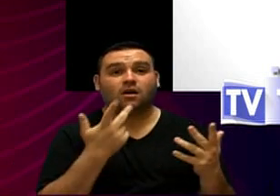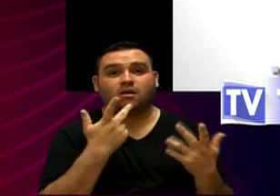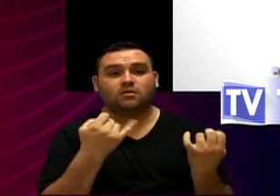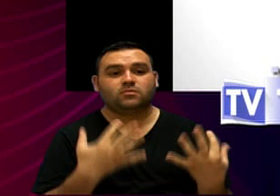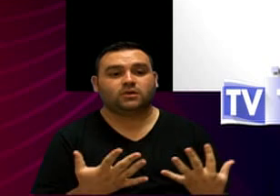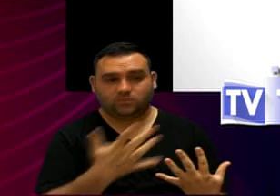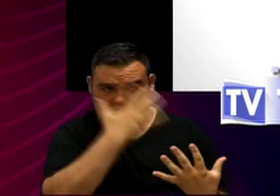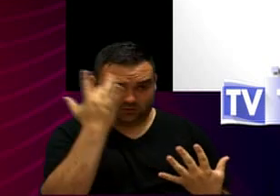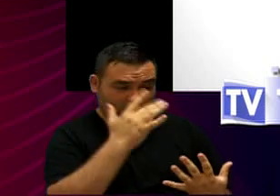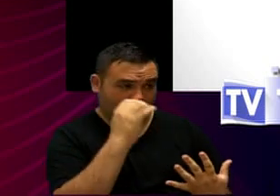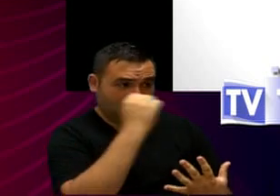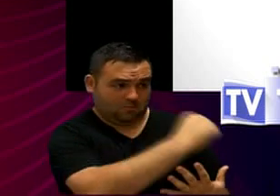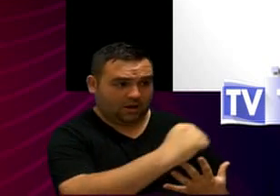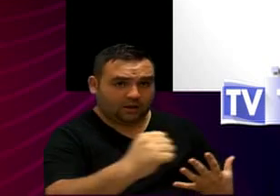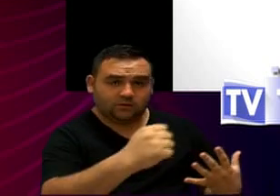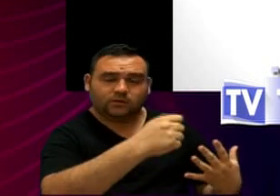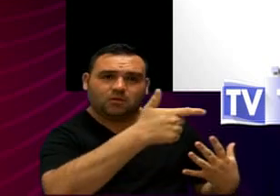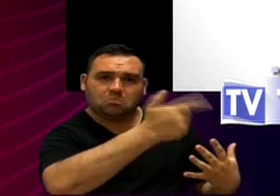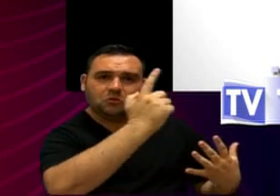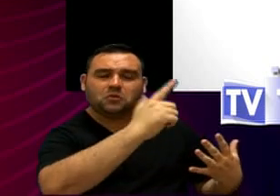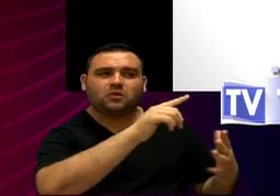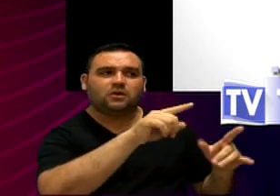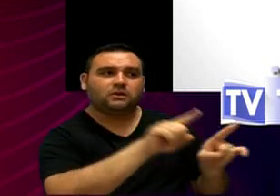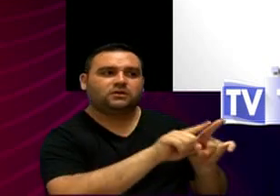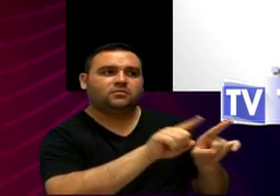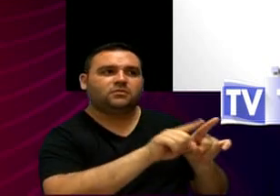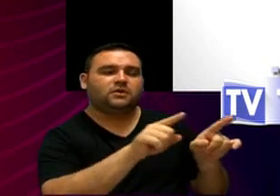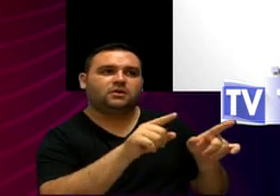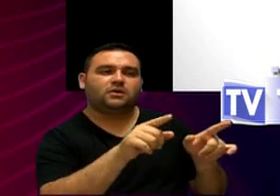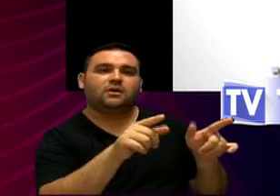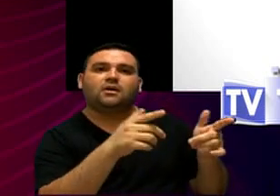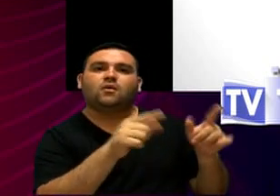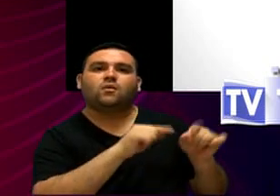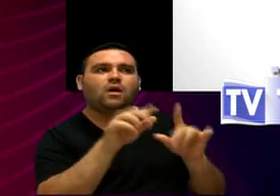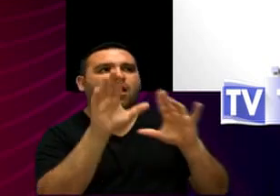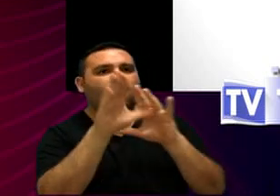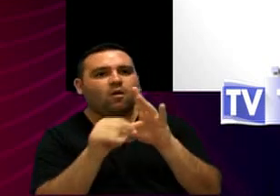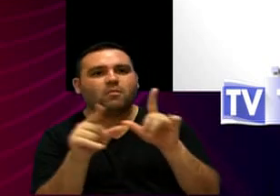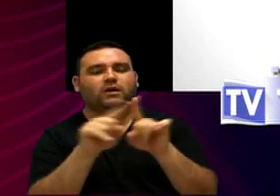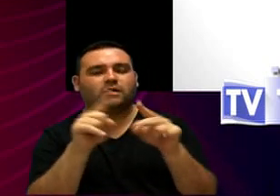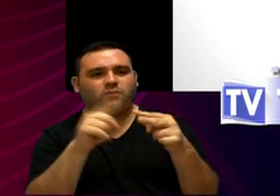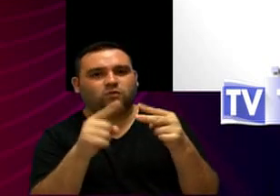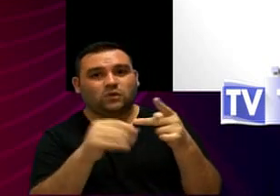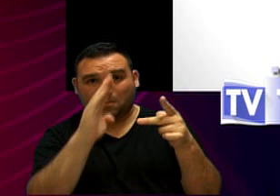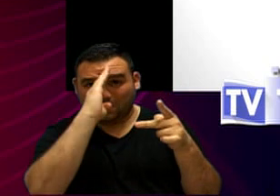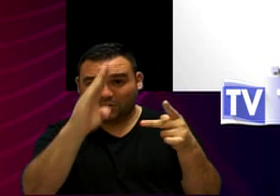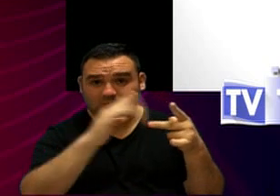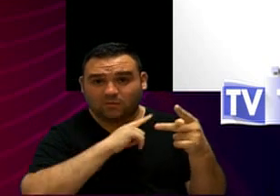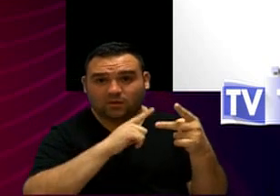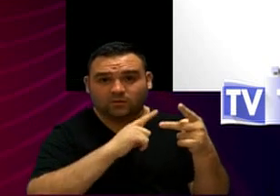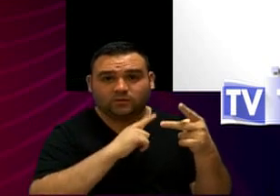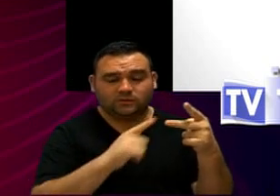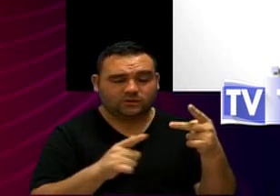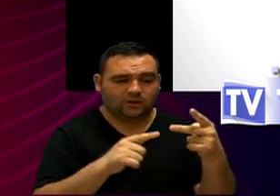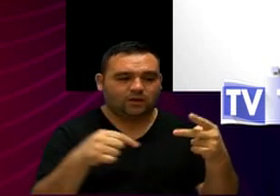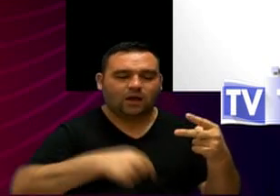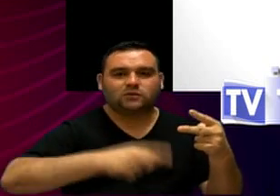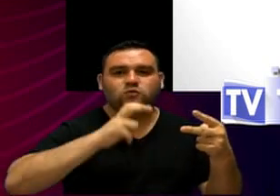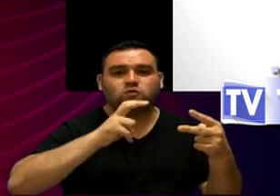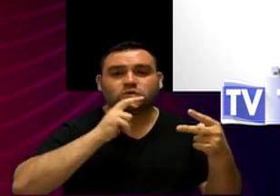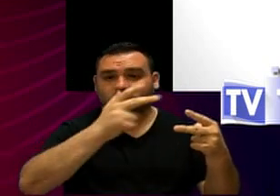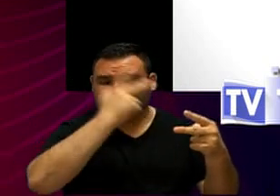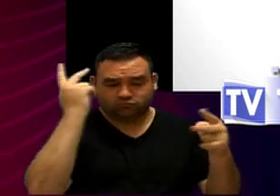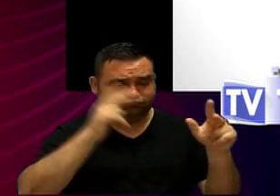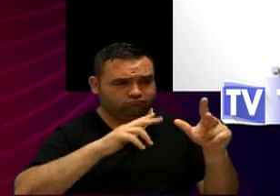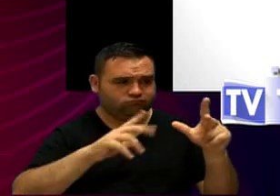a vida, que são os homicídios, o latrocínio contra o patrimônio, e também os 2 crimes que mais afetam a